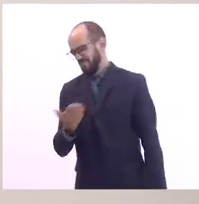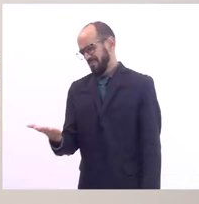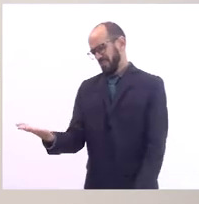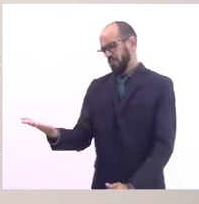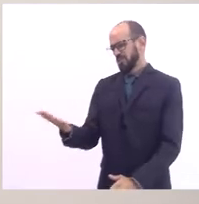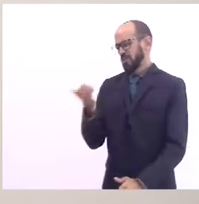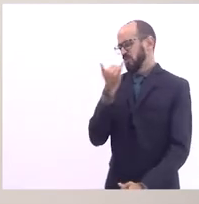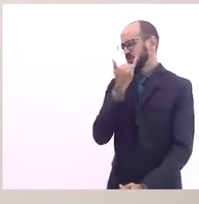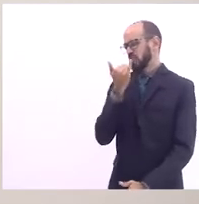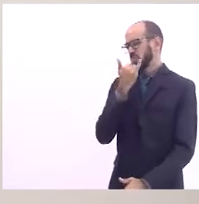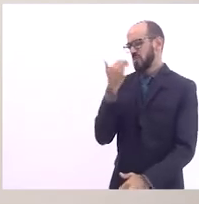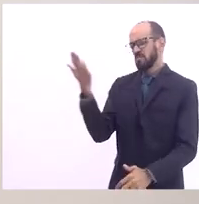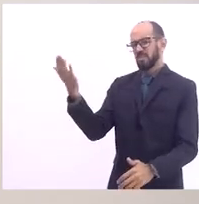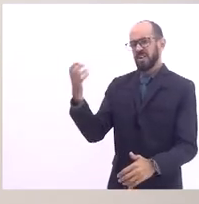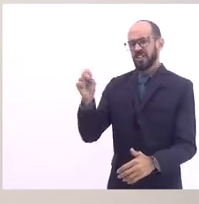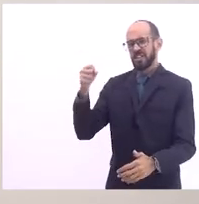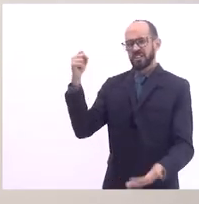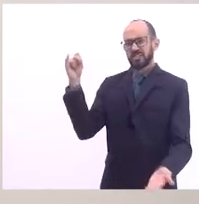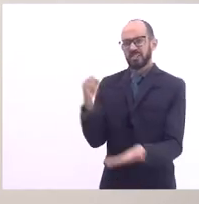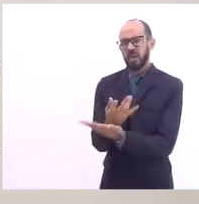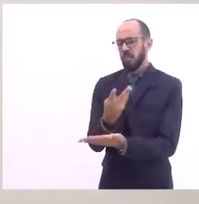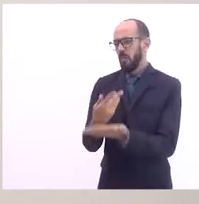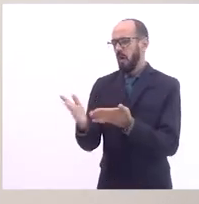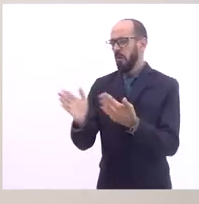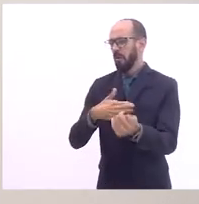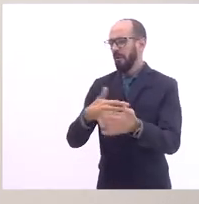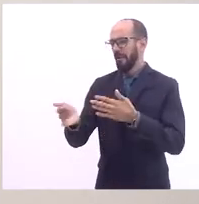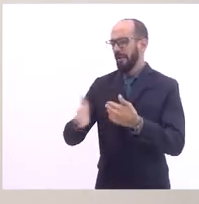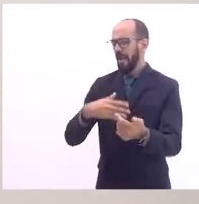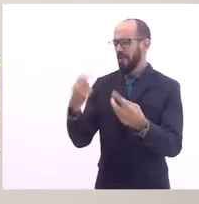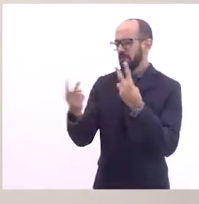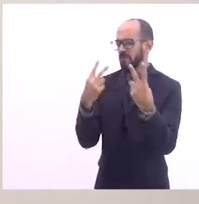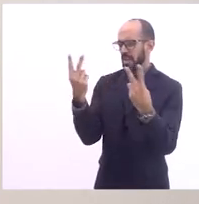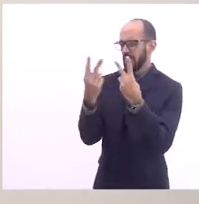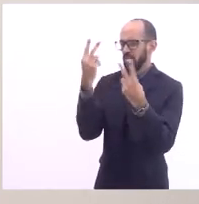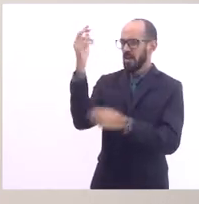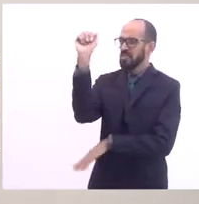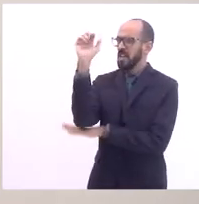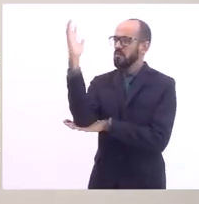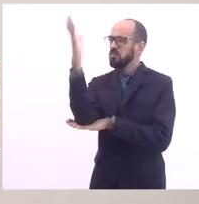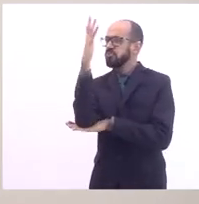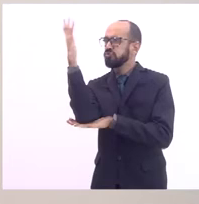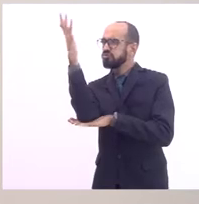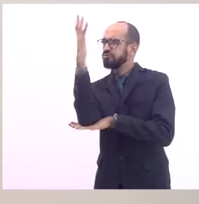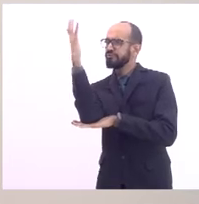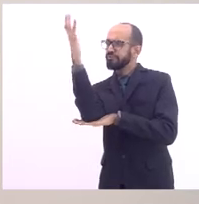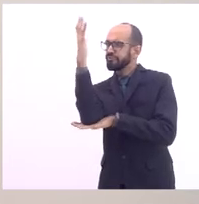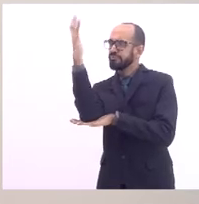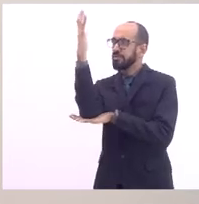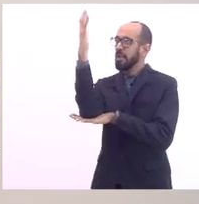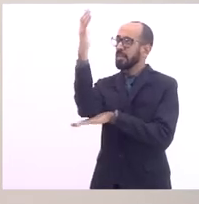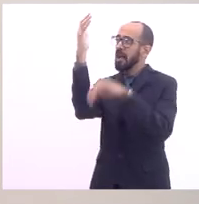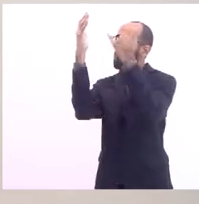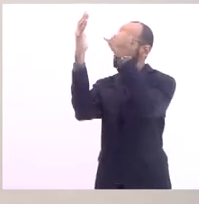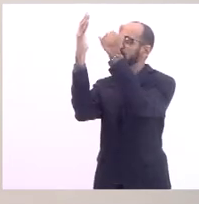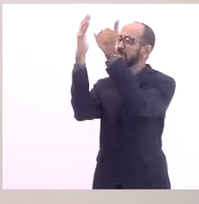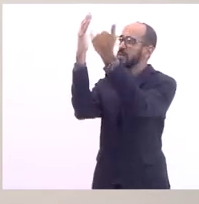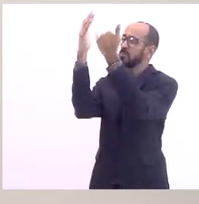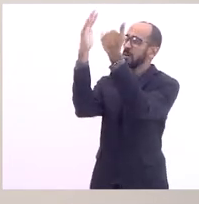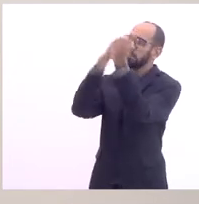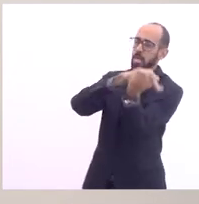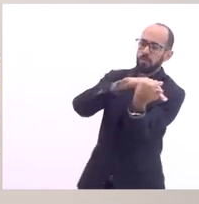desarmou qualquer vento. As árvores, balança em cima da fiação,